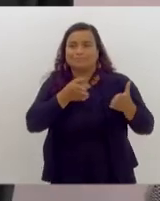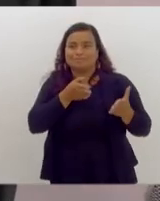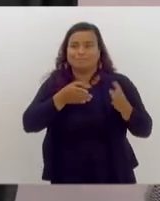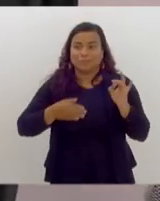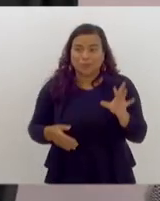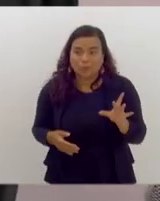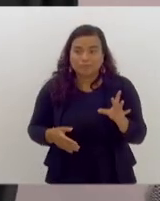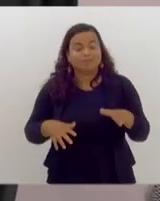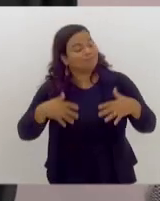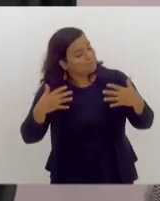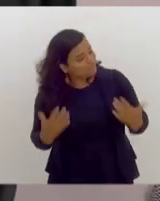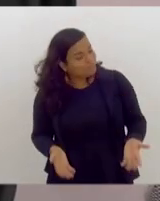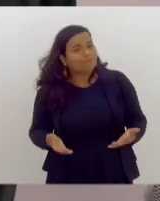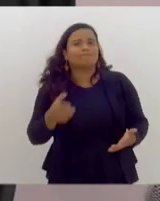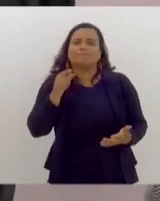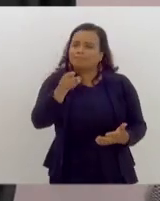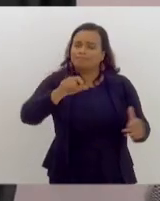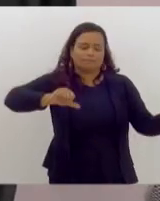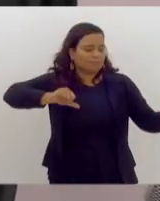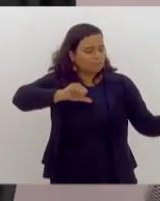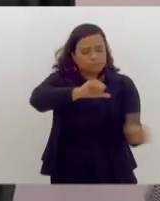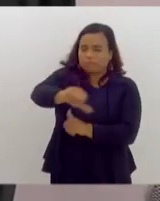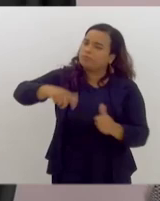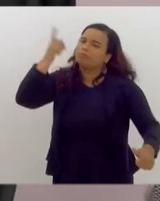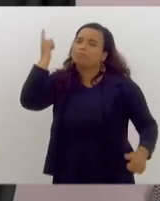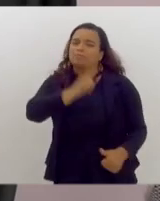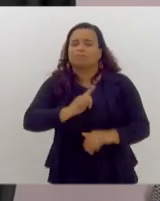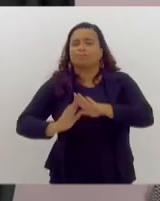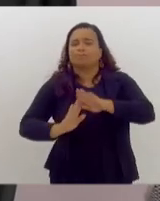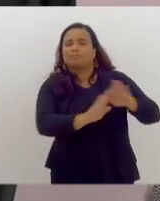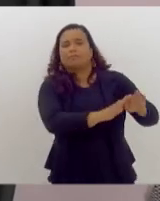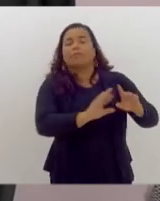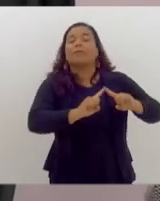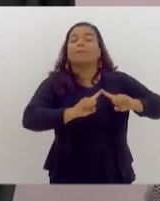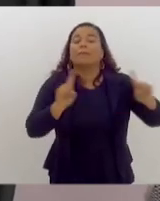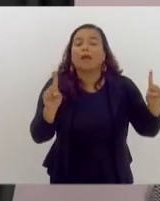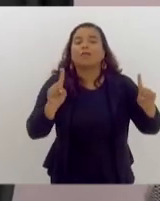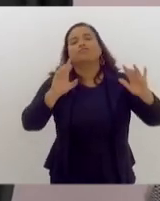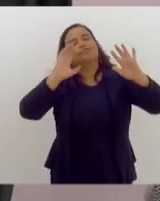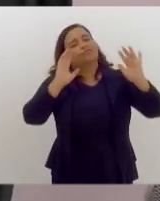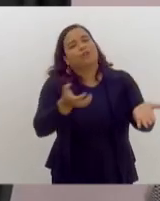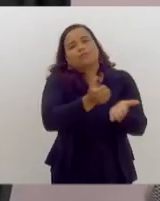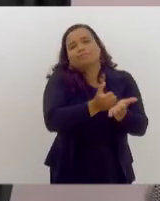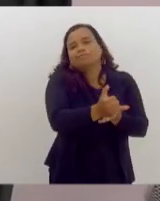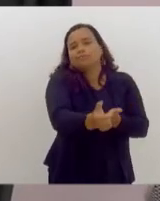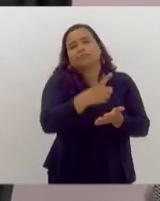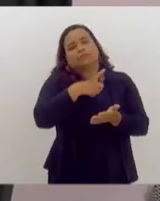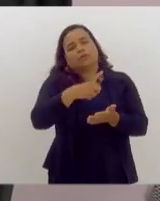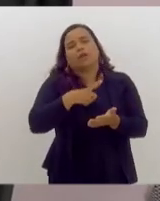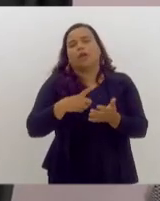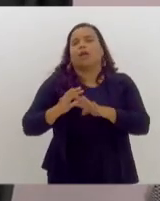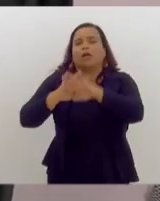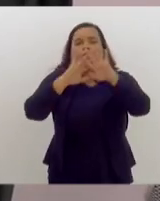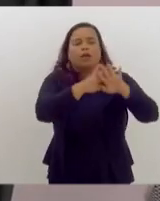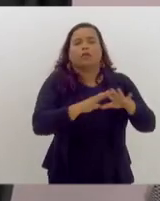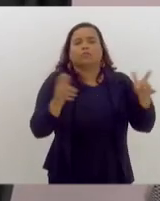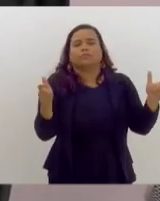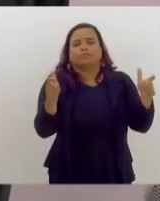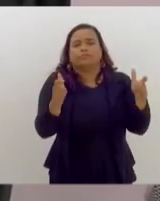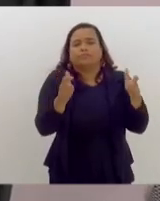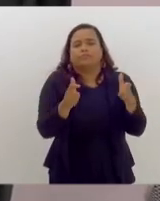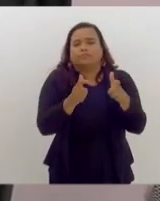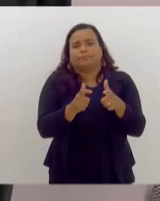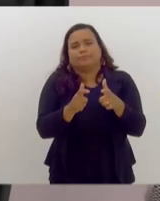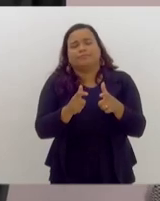Essa interpretação foi vencida, mas quando ela foi vencida, já havia acontecido uma redução da rede, né,